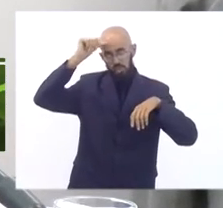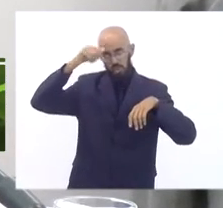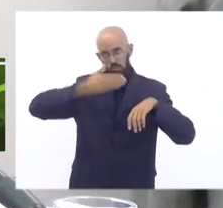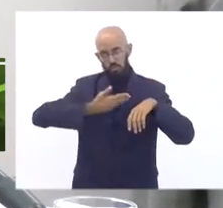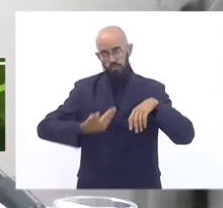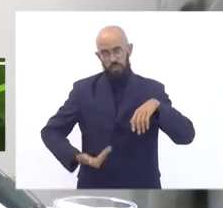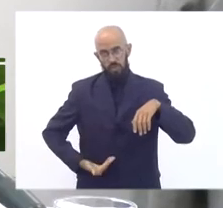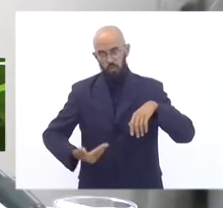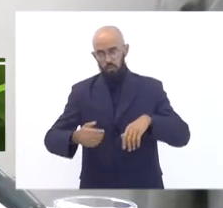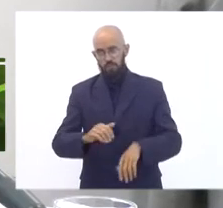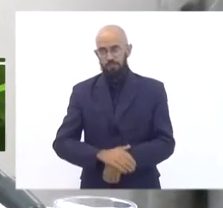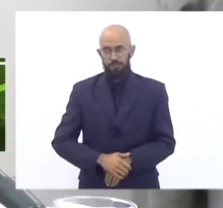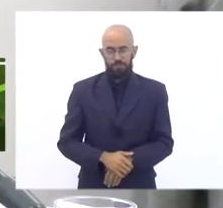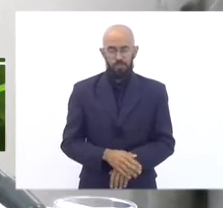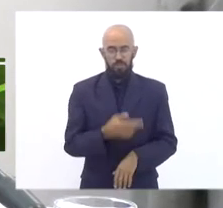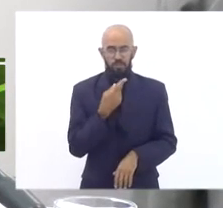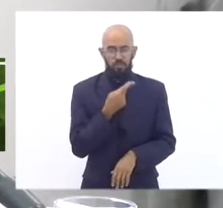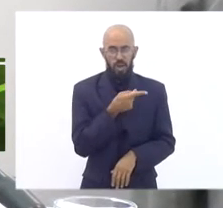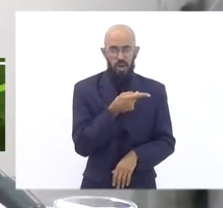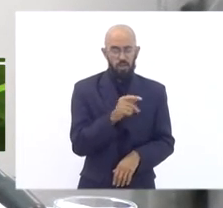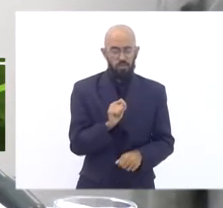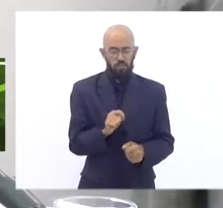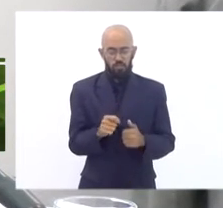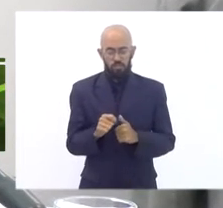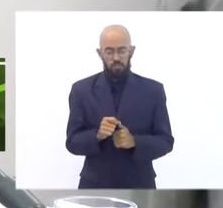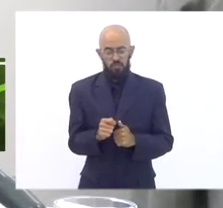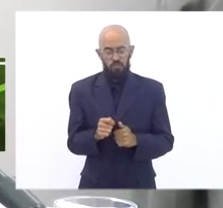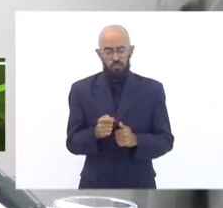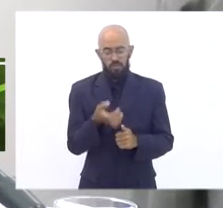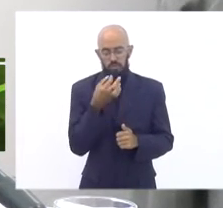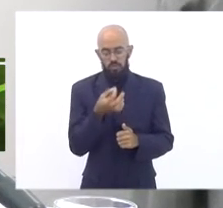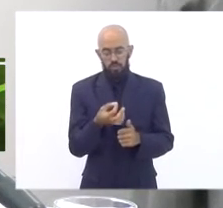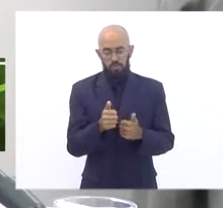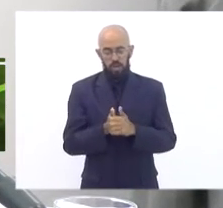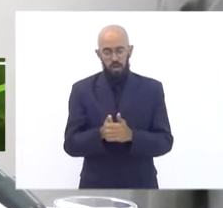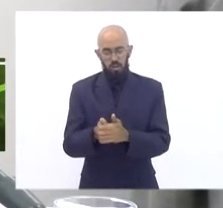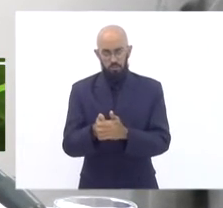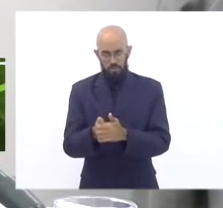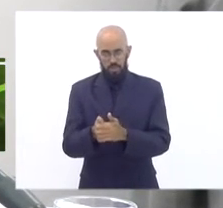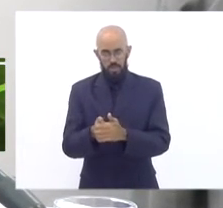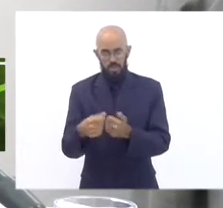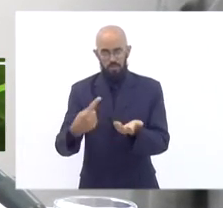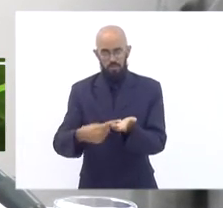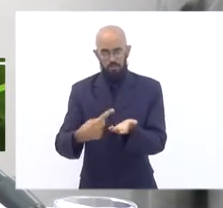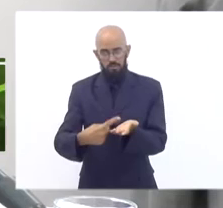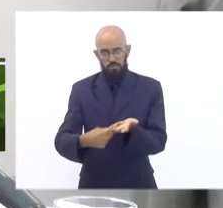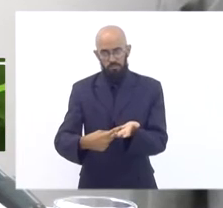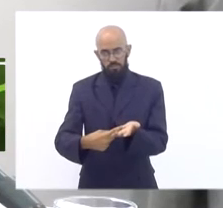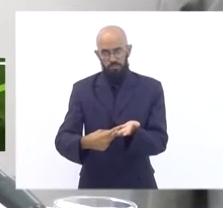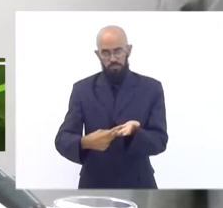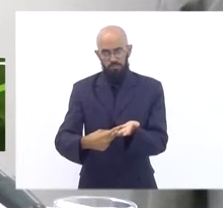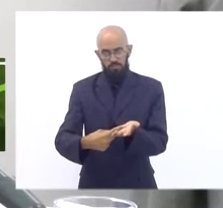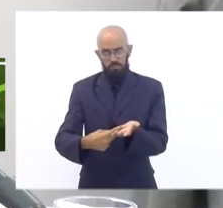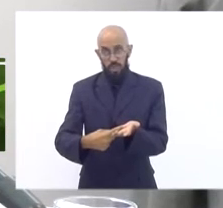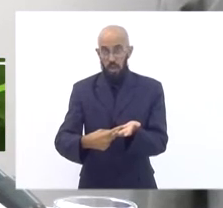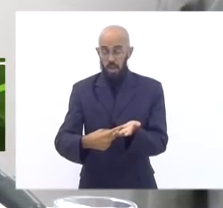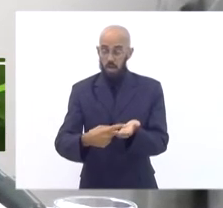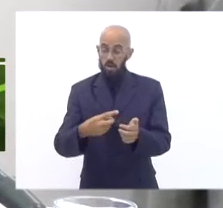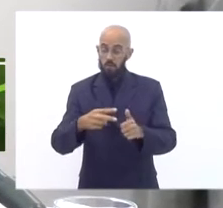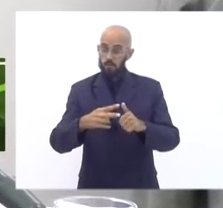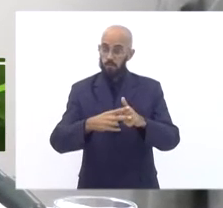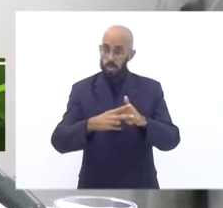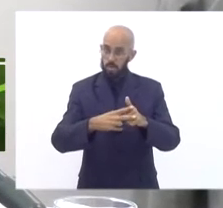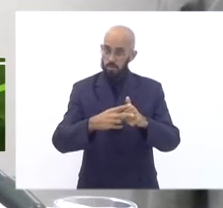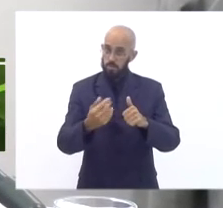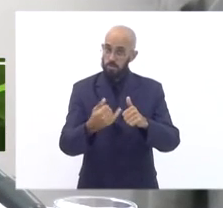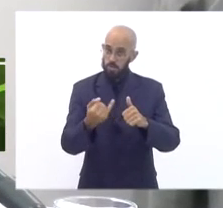aqui na CPI que foi designada para acompanhar essas tratativas. Acompanhar. Isso é um verbo importante, acompanhar. O secretário